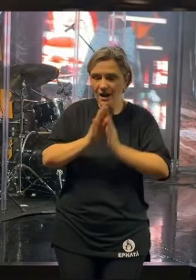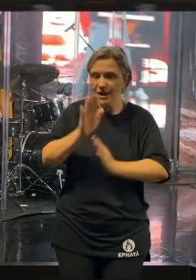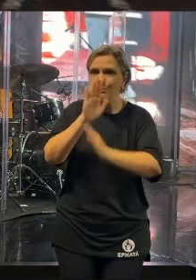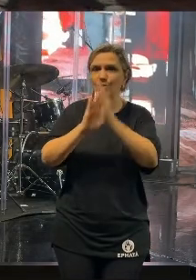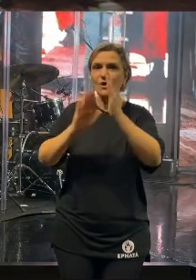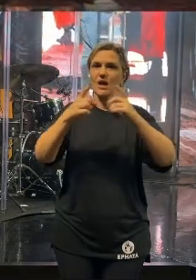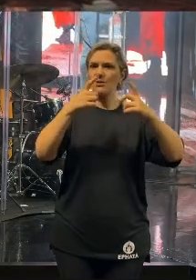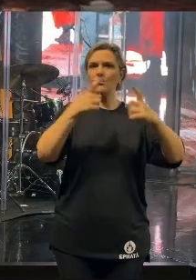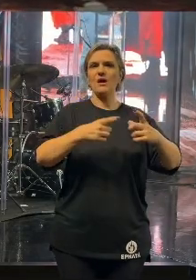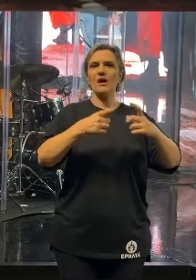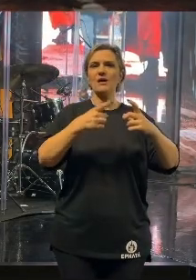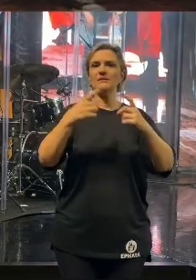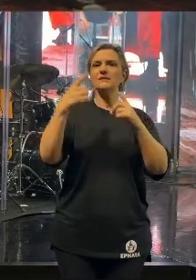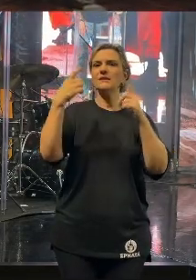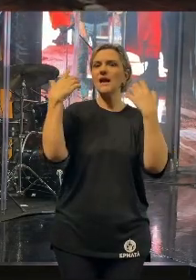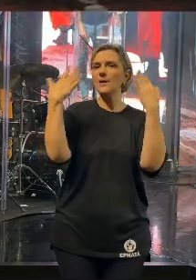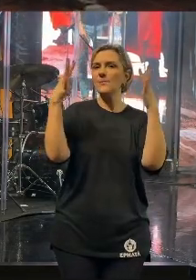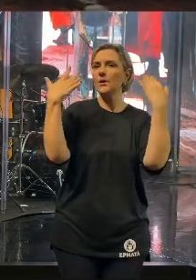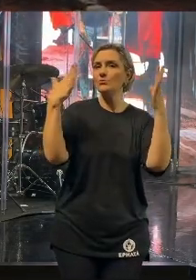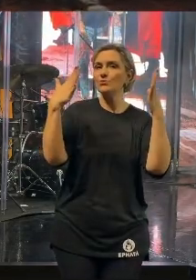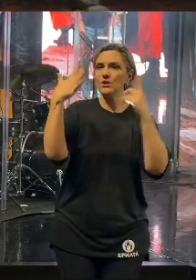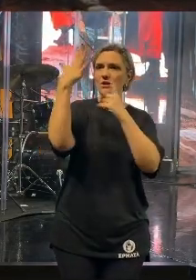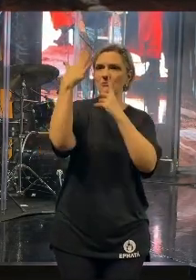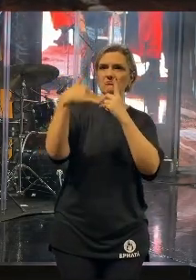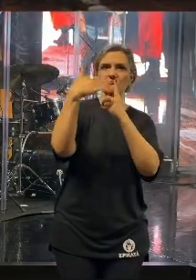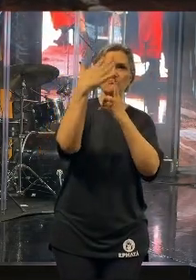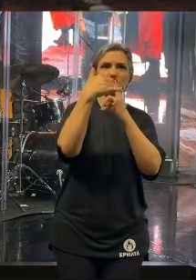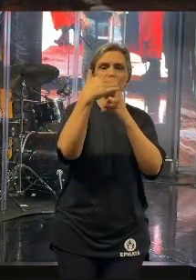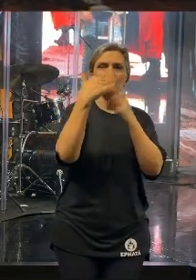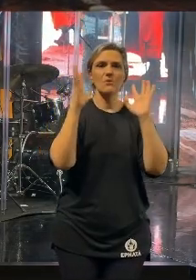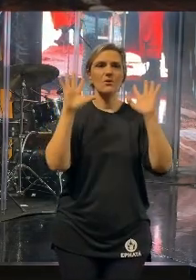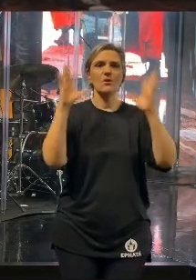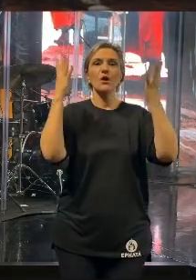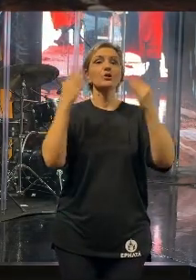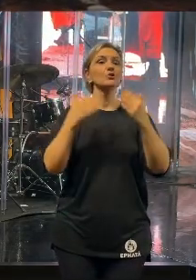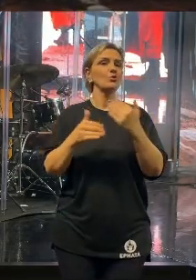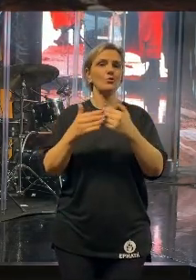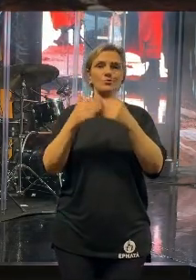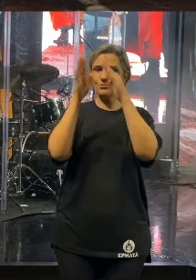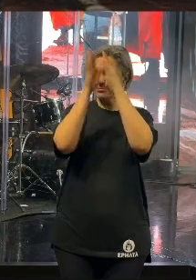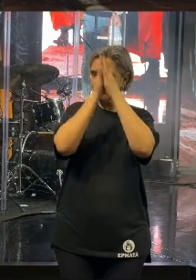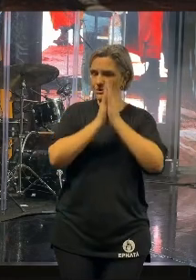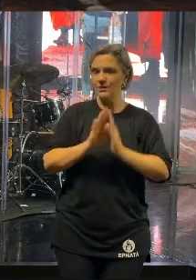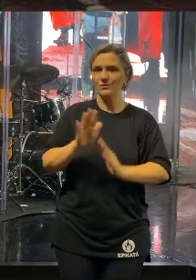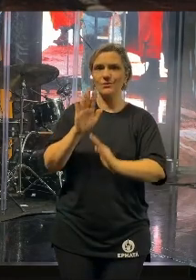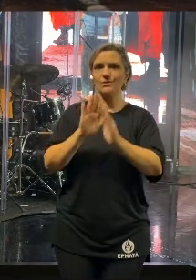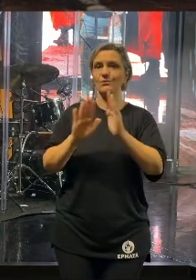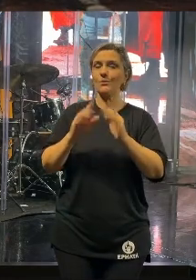lugares em que se é aplaudido e celebrado, todo mundo adora.